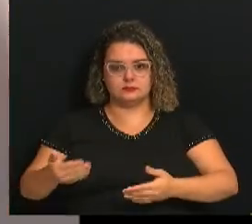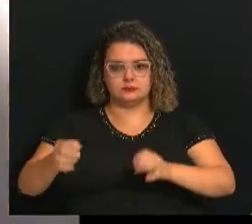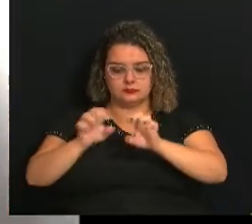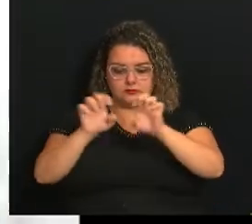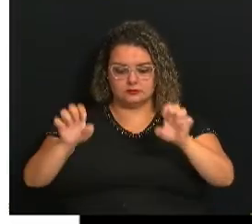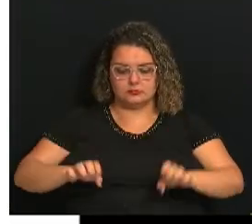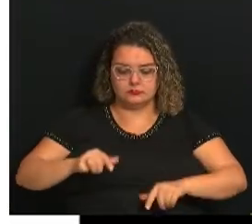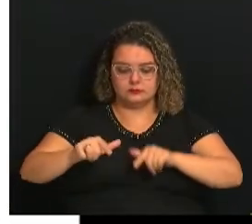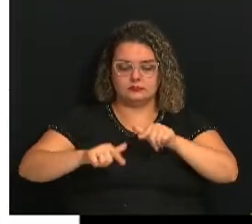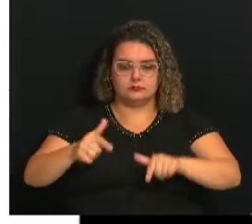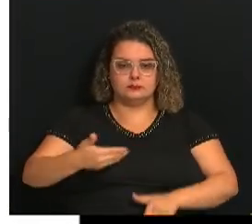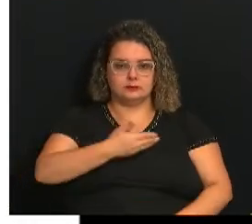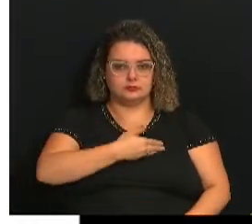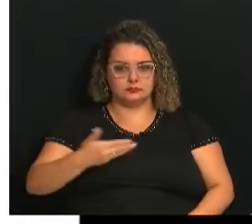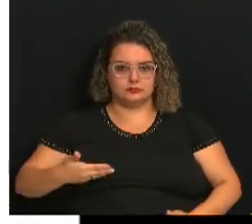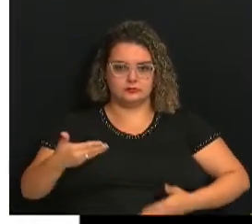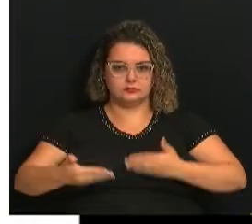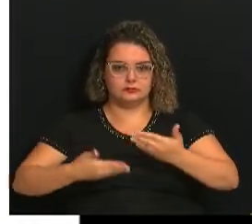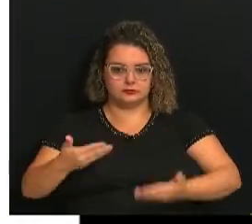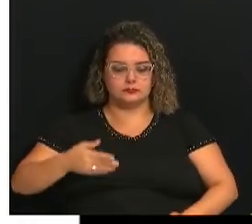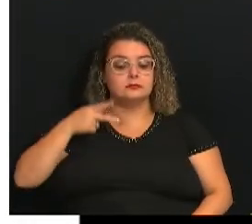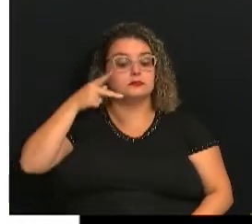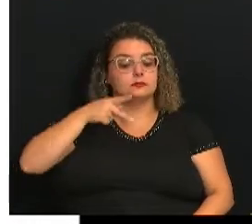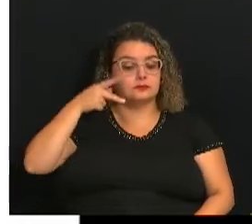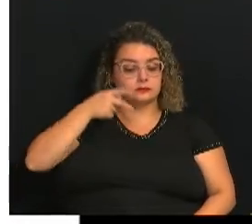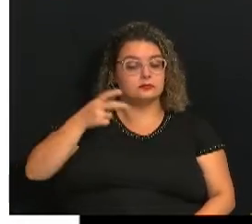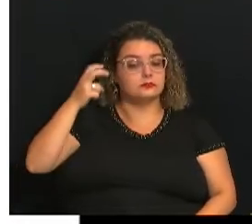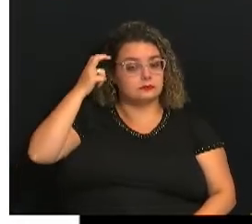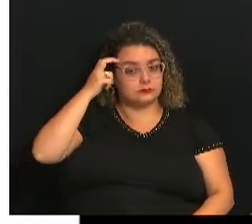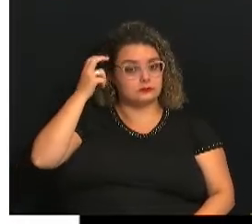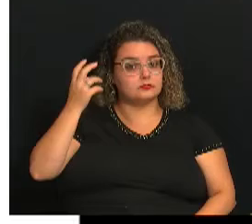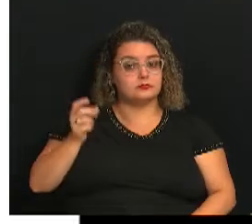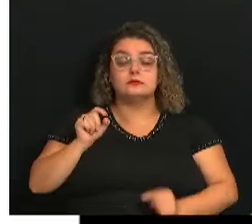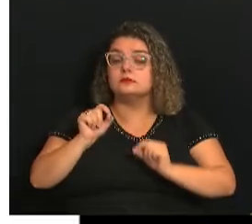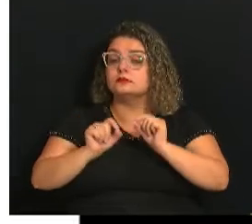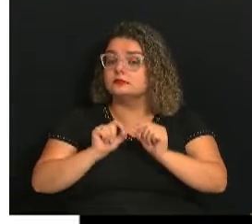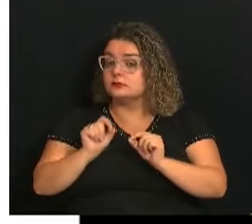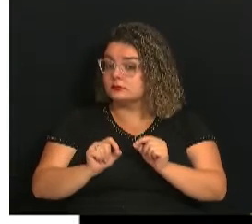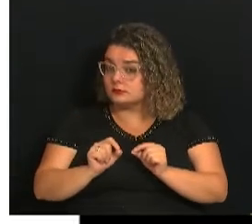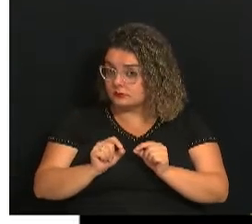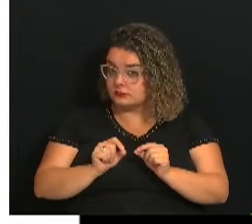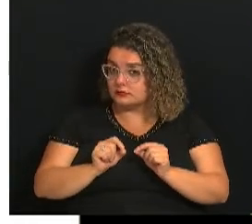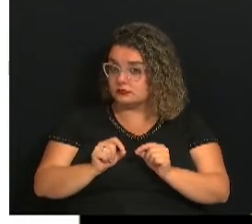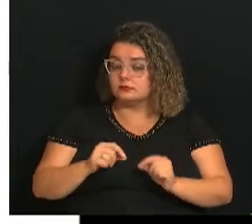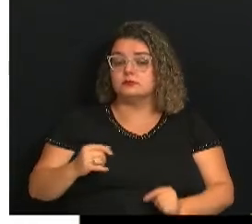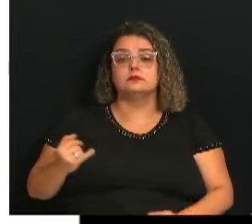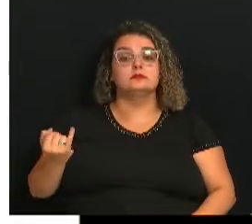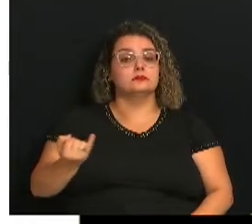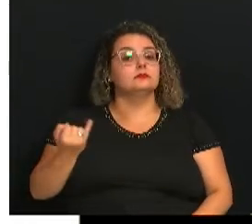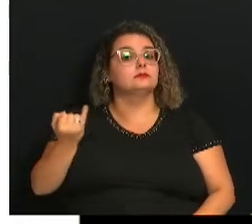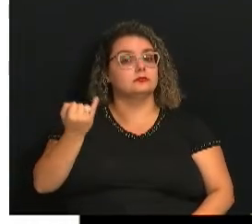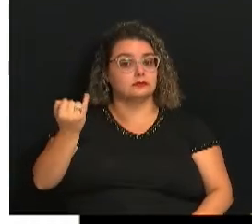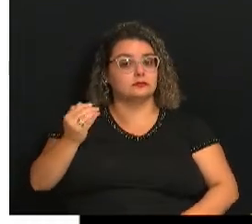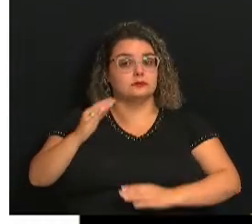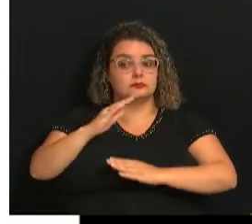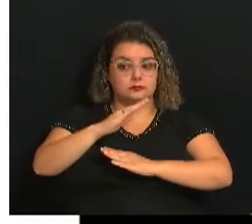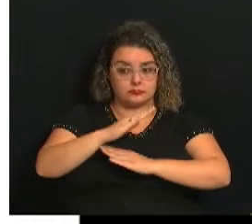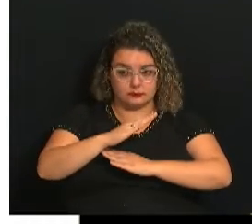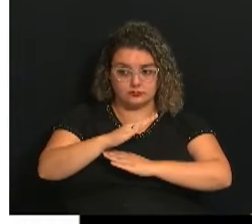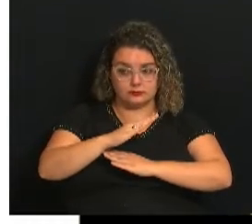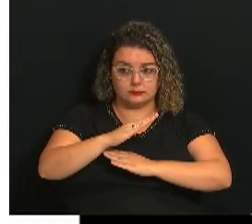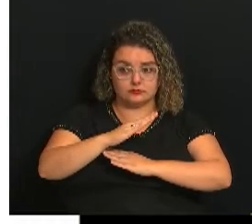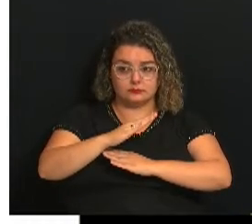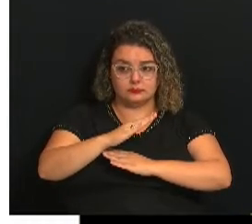público e as políticas públicas de cultura, é que é importantíssimo que a Câmara Municipal